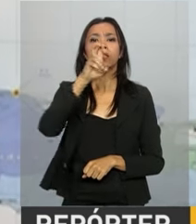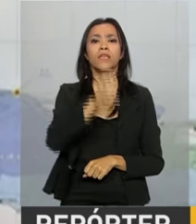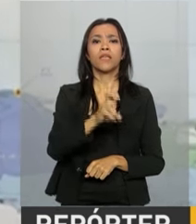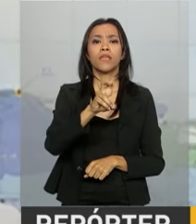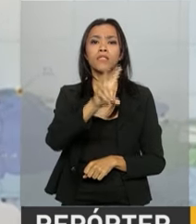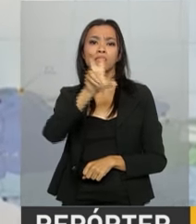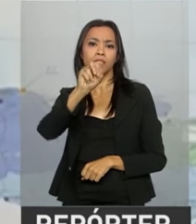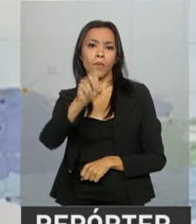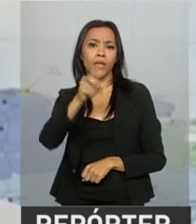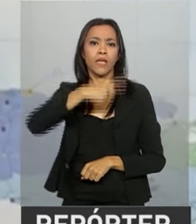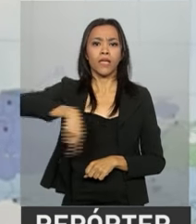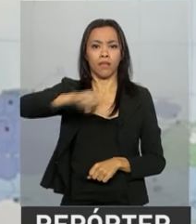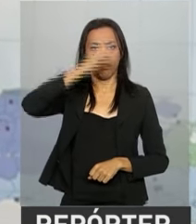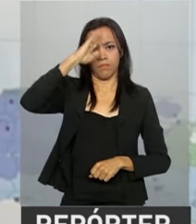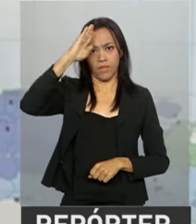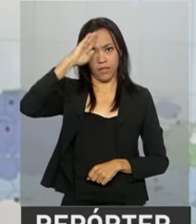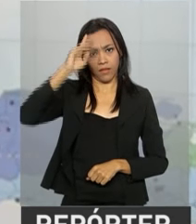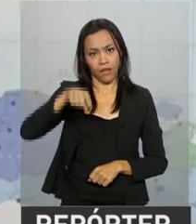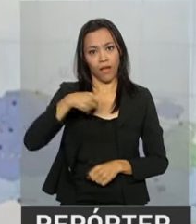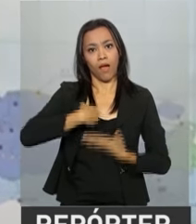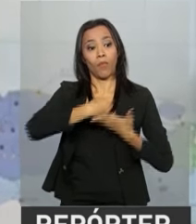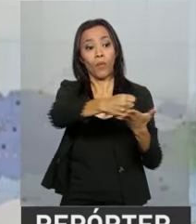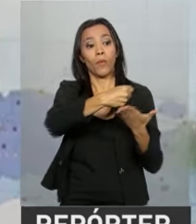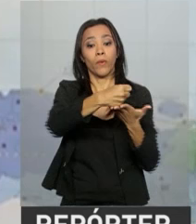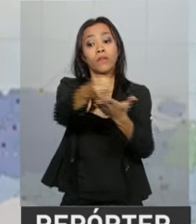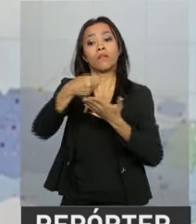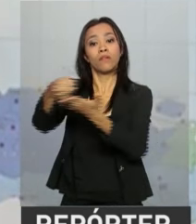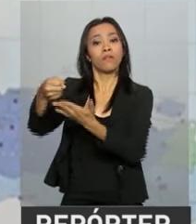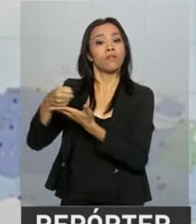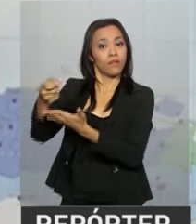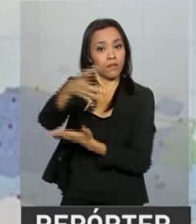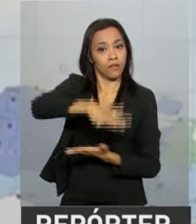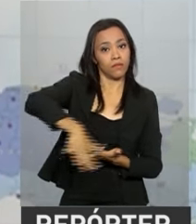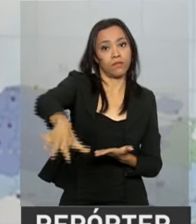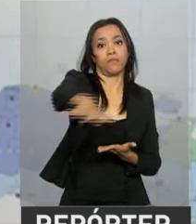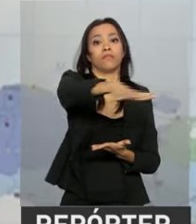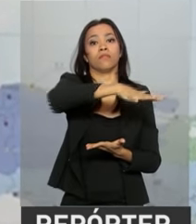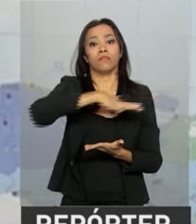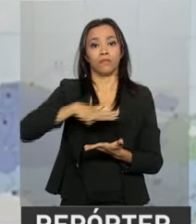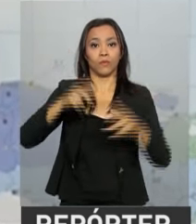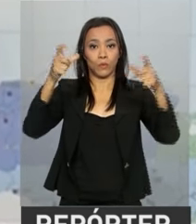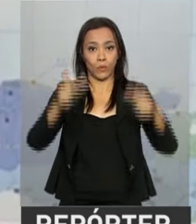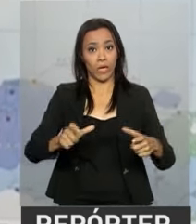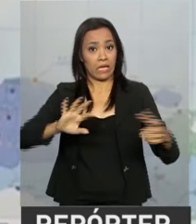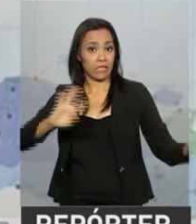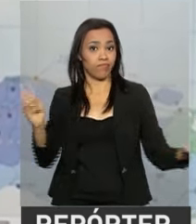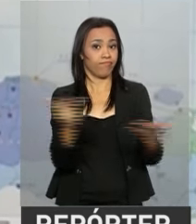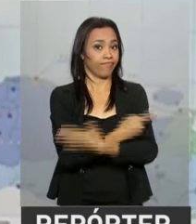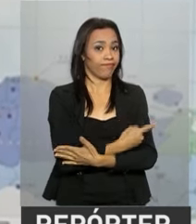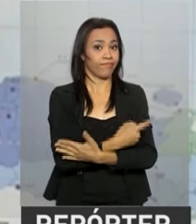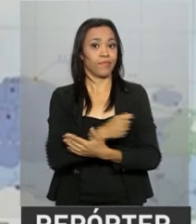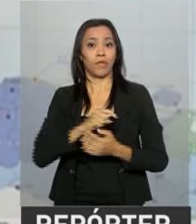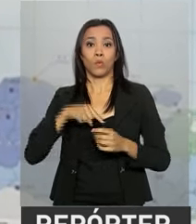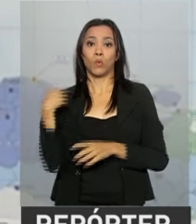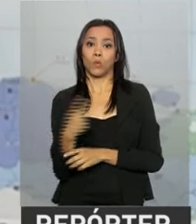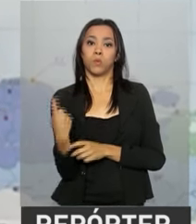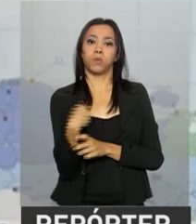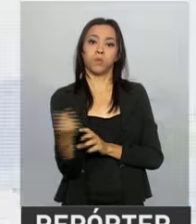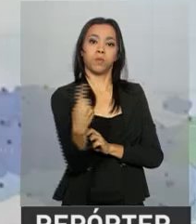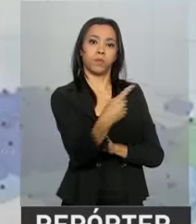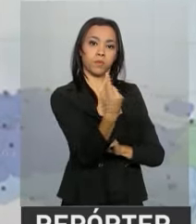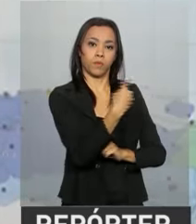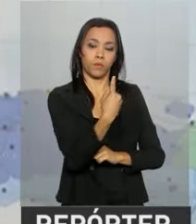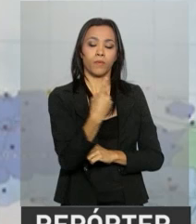550 militares no apoio cerrado à frente na região atingida pelo furacão